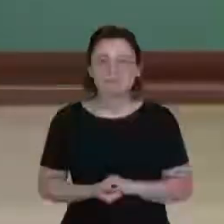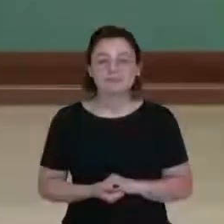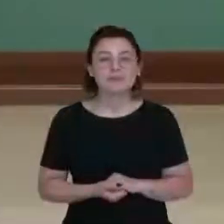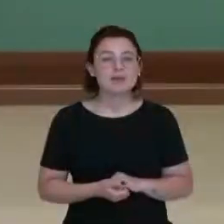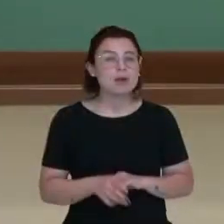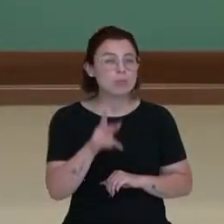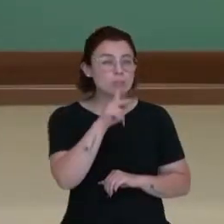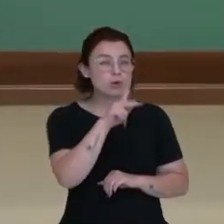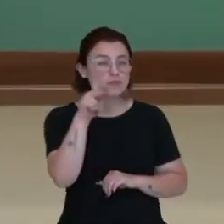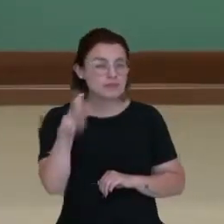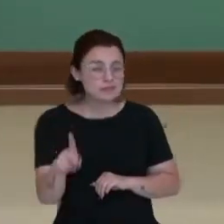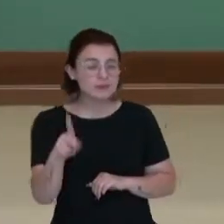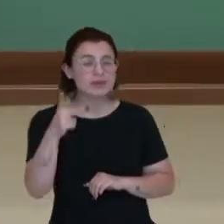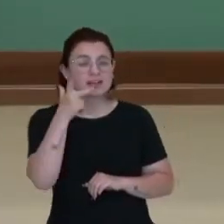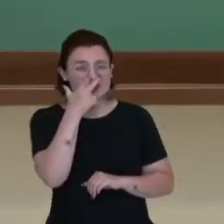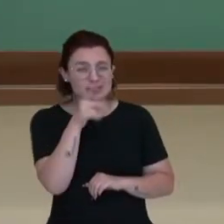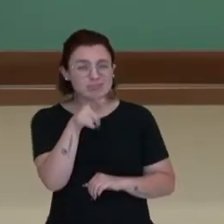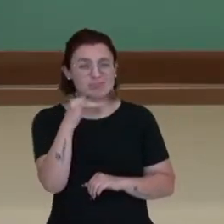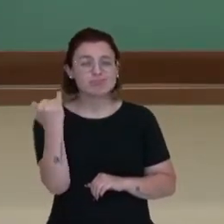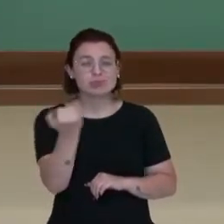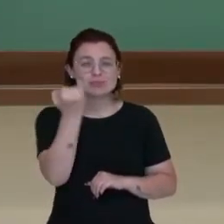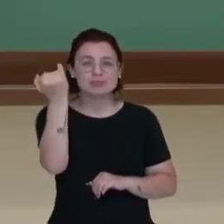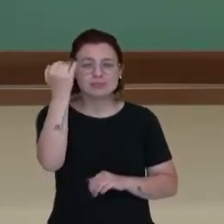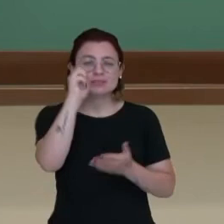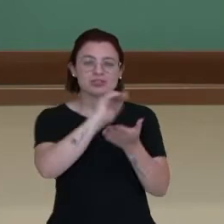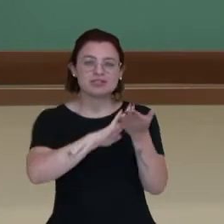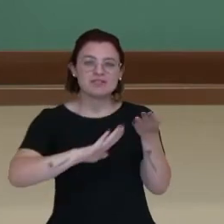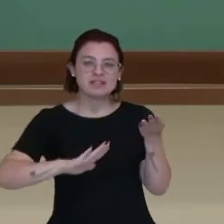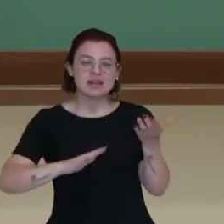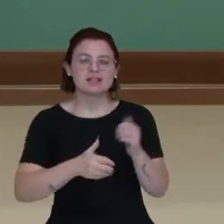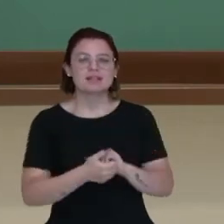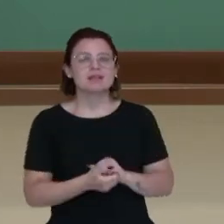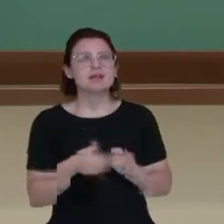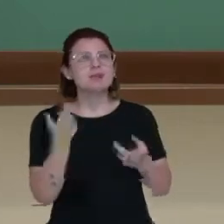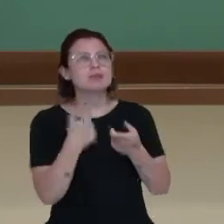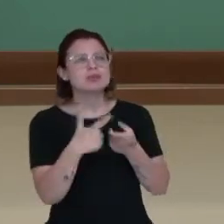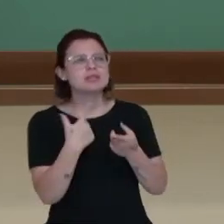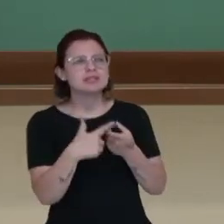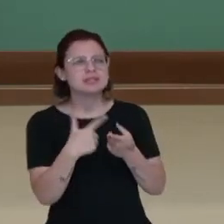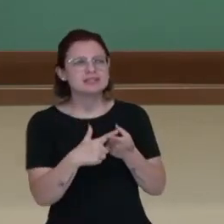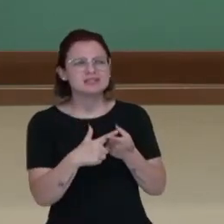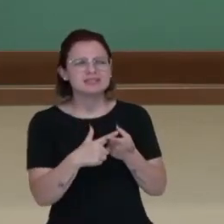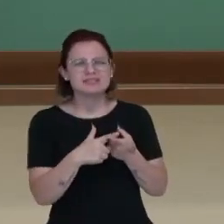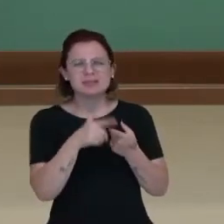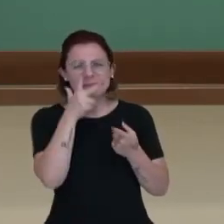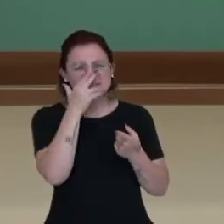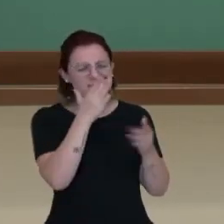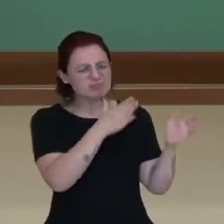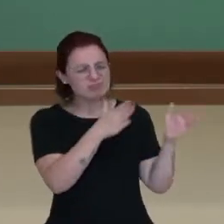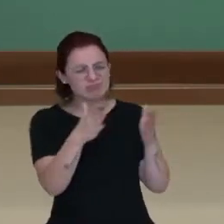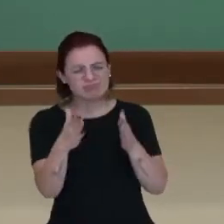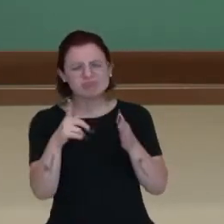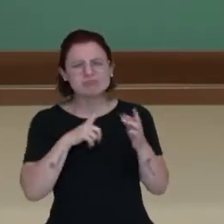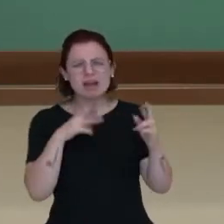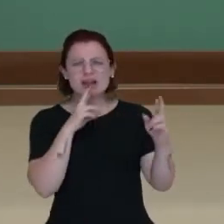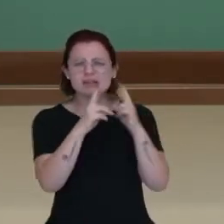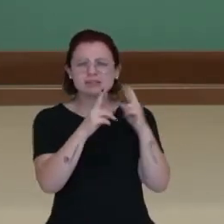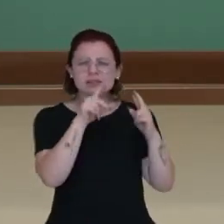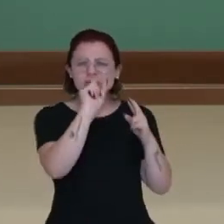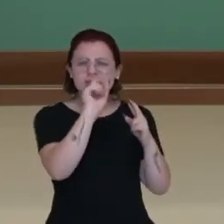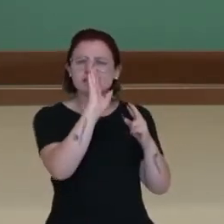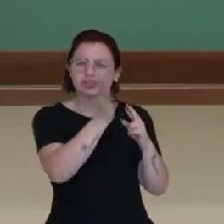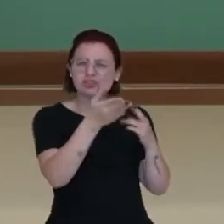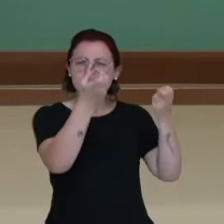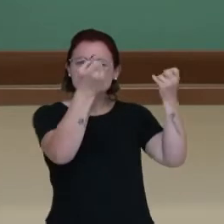Professor, achei muito interessante essa atividade, professor, porque está tudo relacionado com o que o senhor